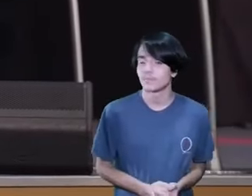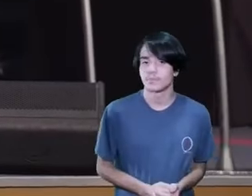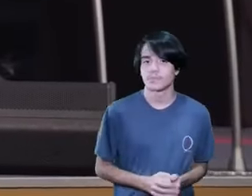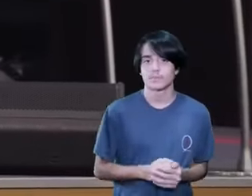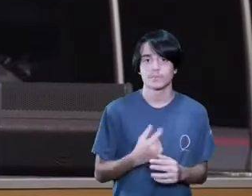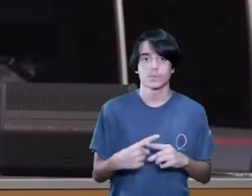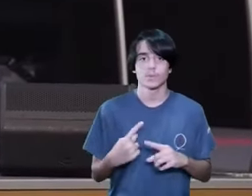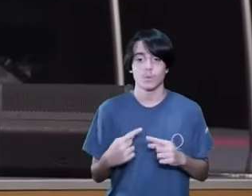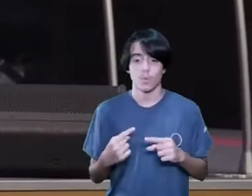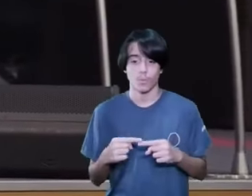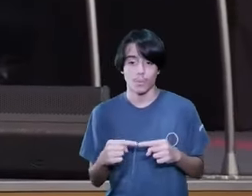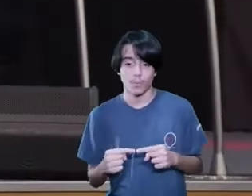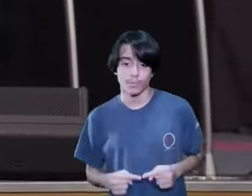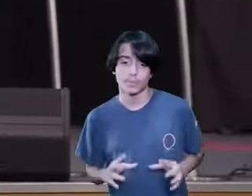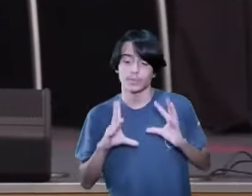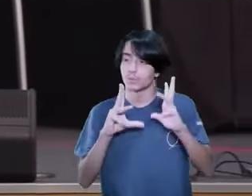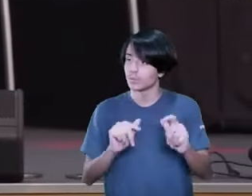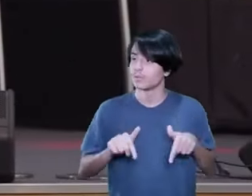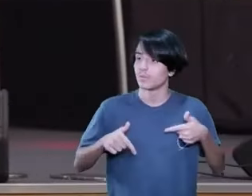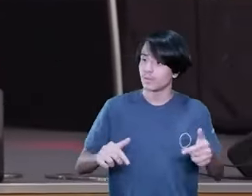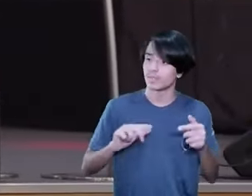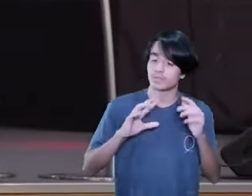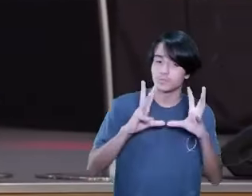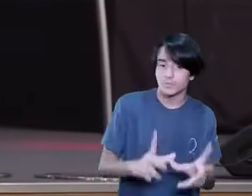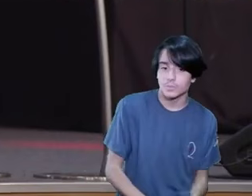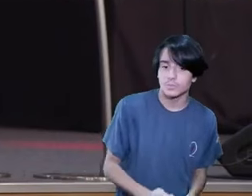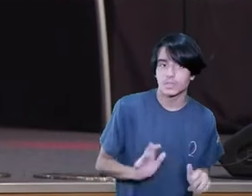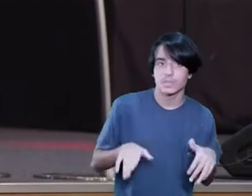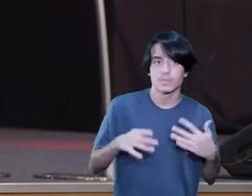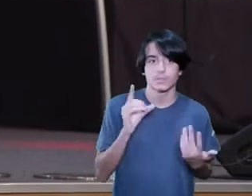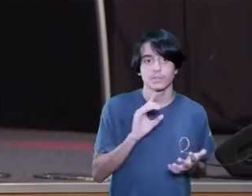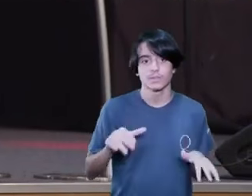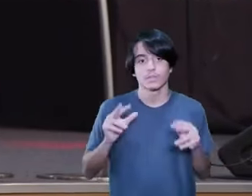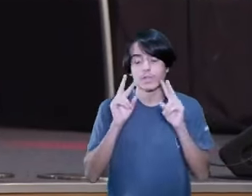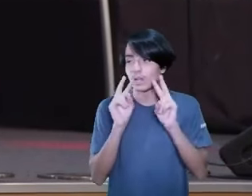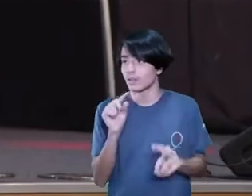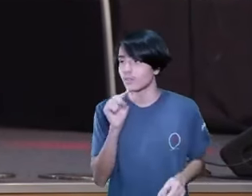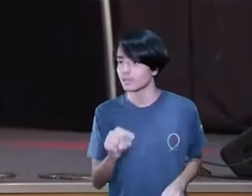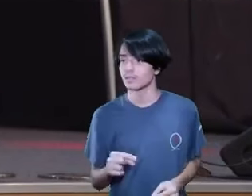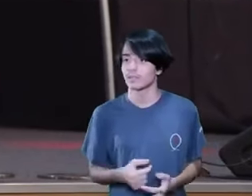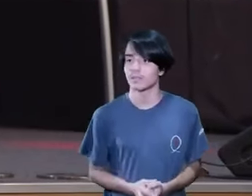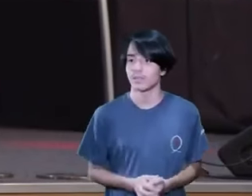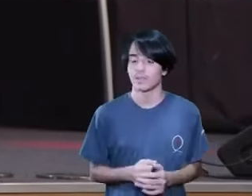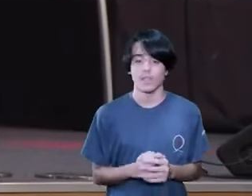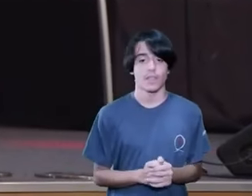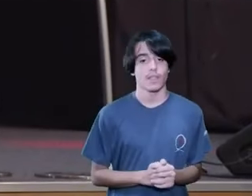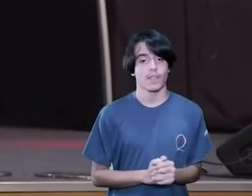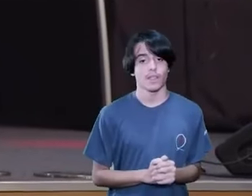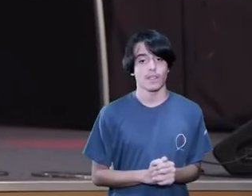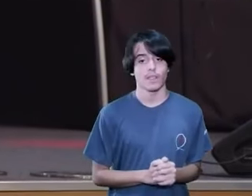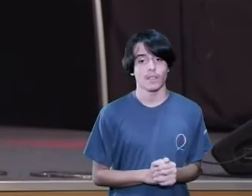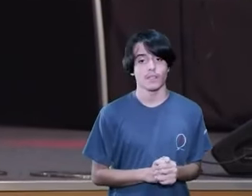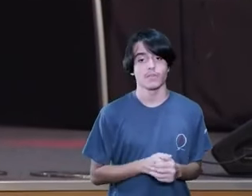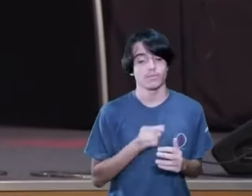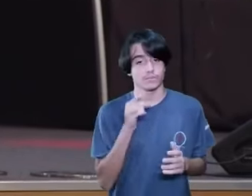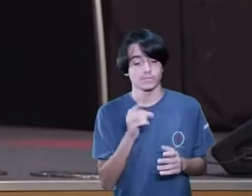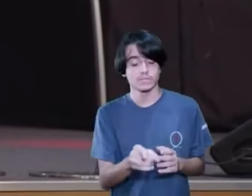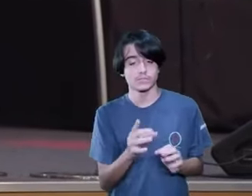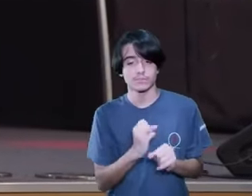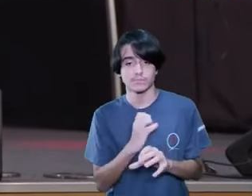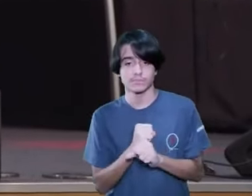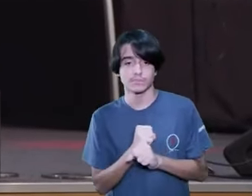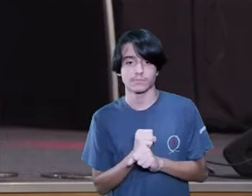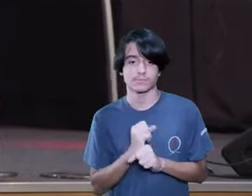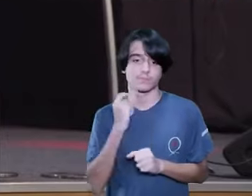cumpre tudo? Você não faz tudo? Então Deus, quando olhar para você, não é a régua de Deus, é a tua régua. Não é